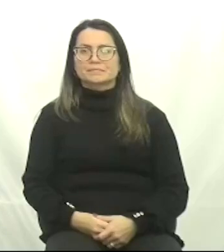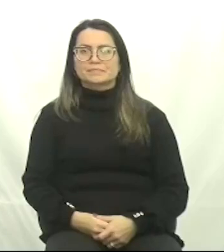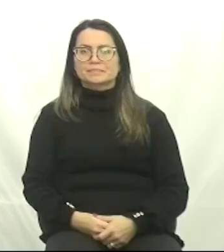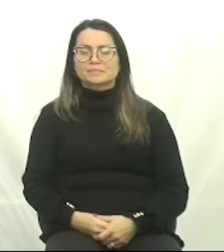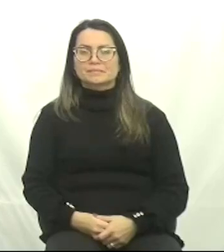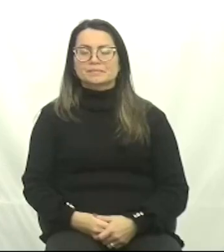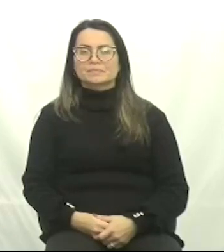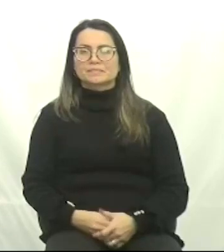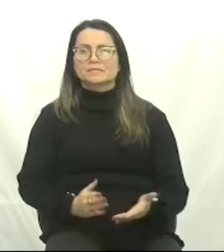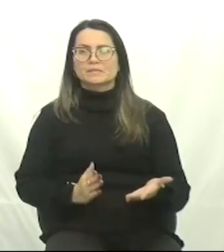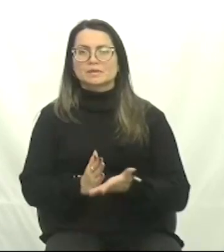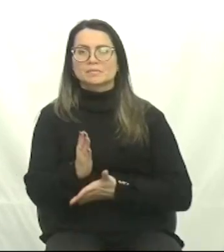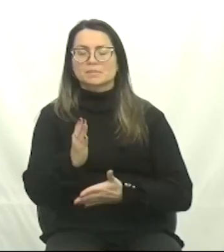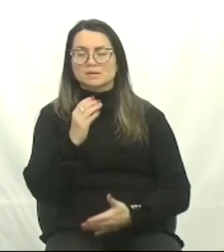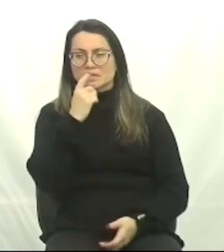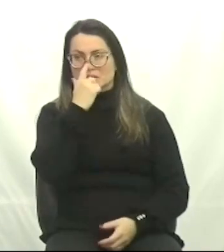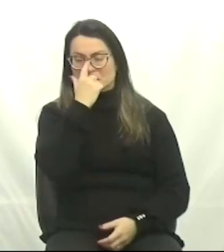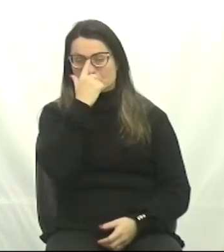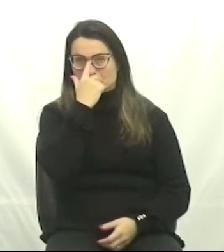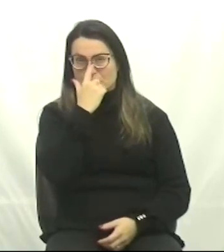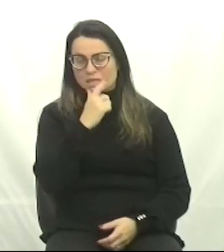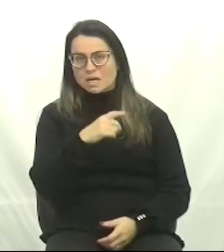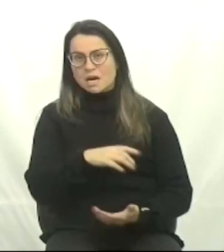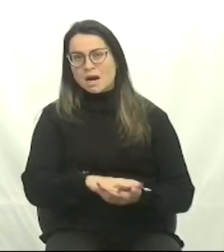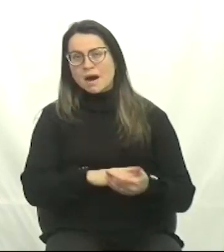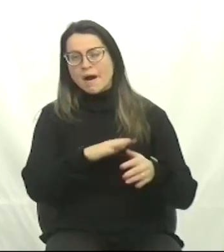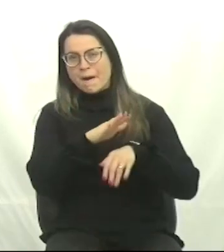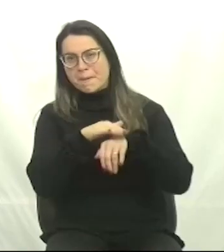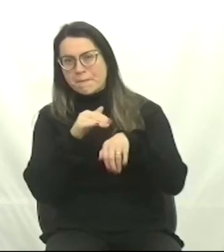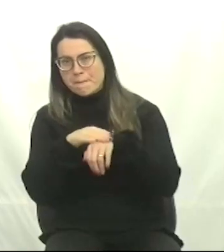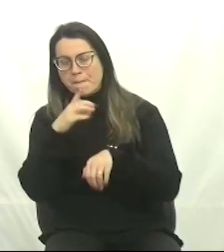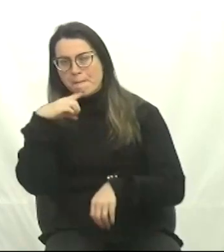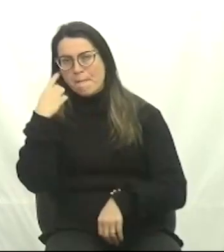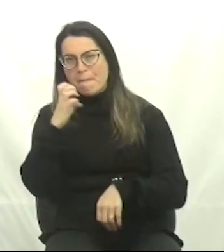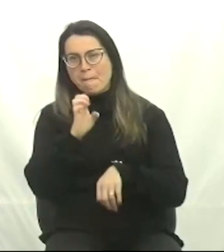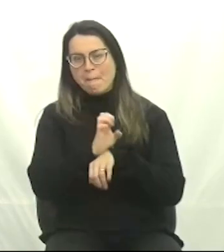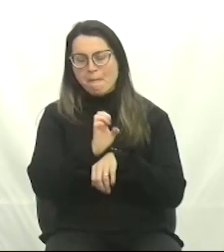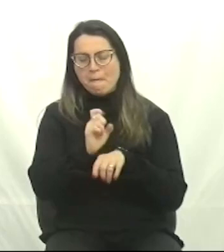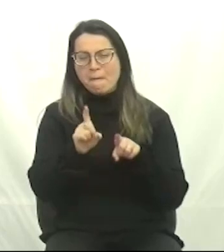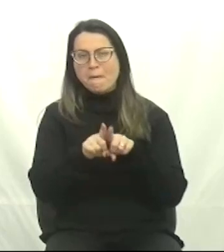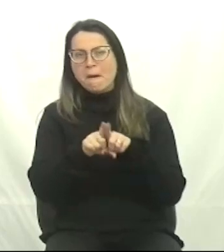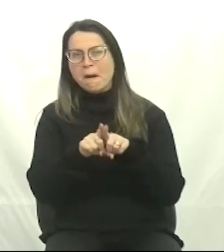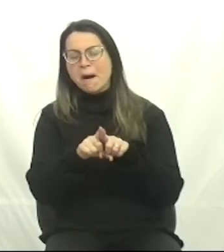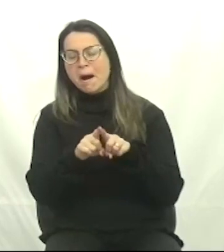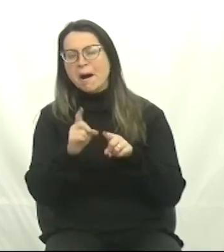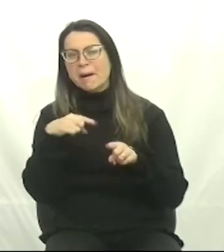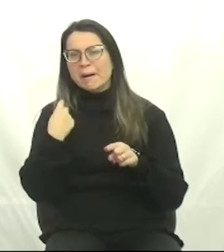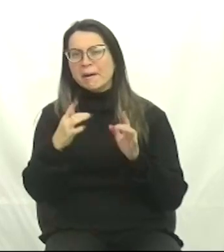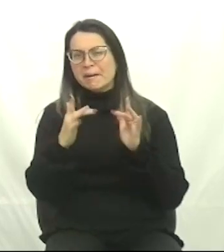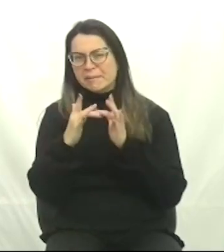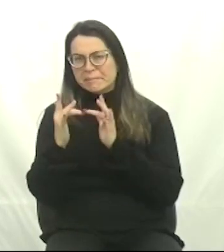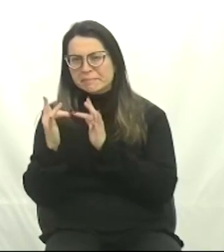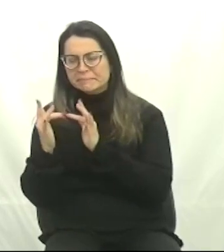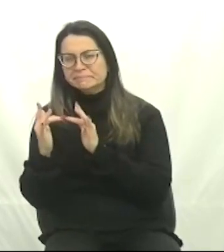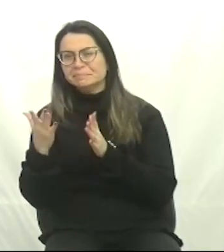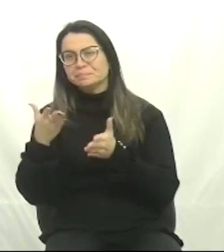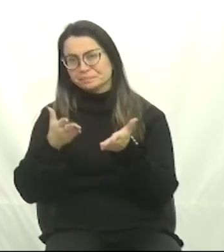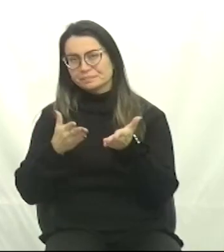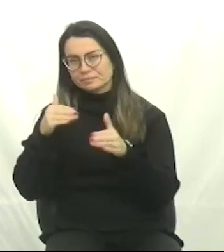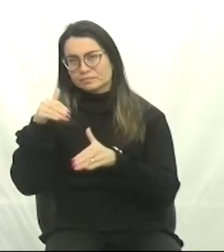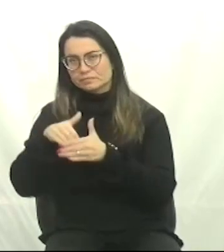sua aprovação, tá? Mobilizando seus deputados estaduais de ascendência, que a gente tem contato, para que faça a